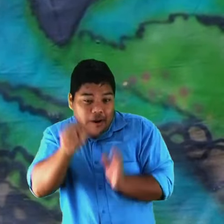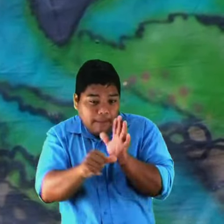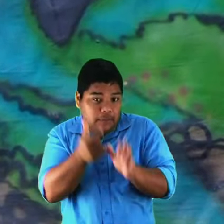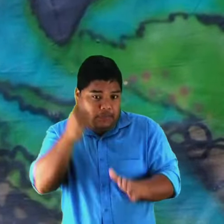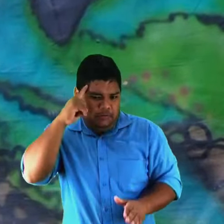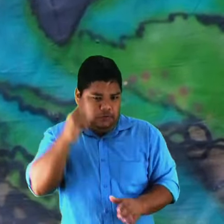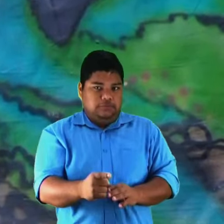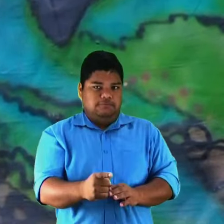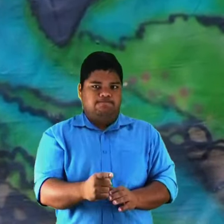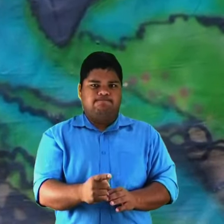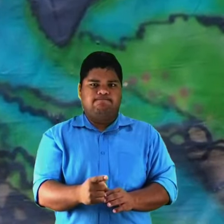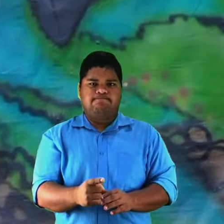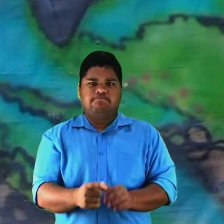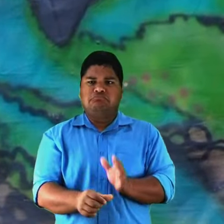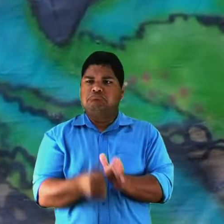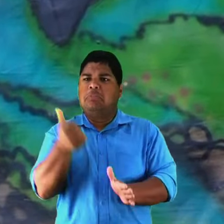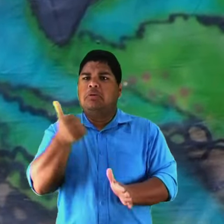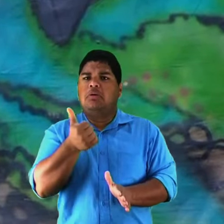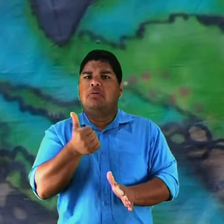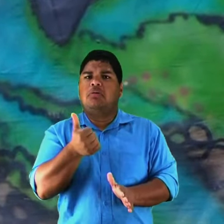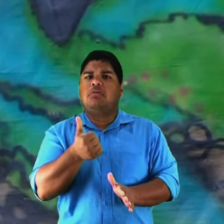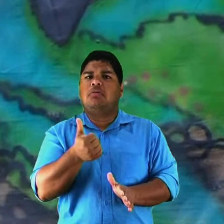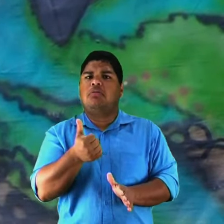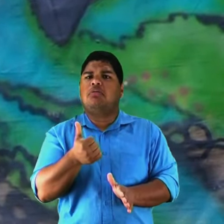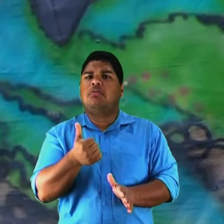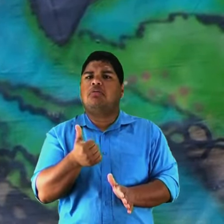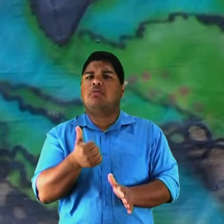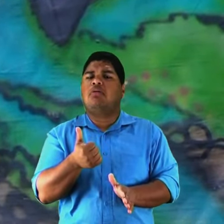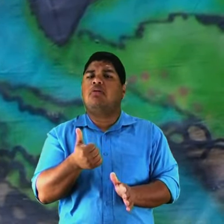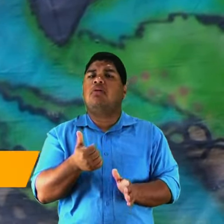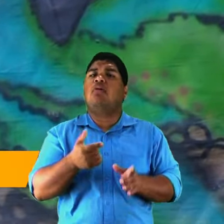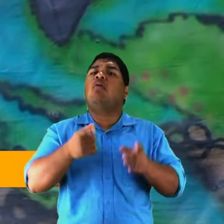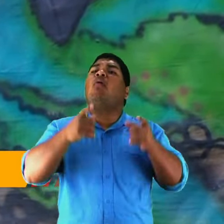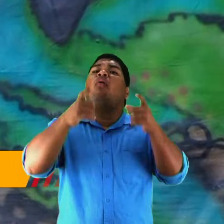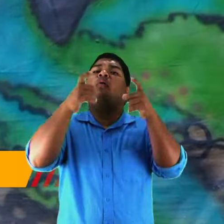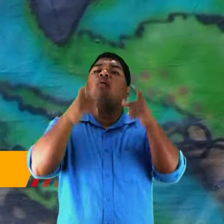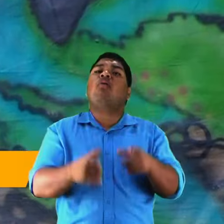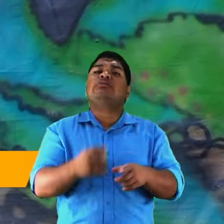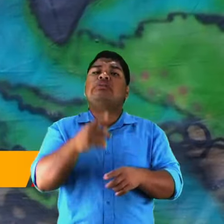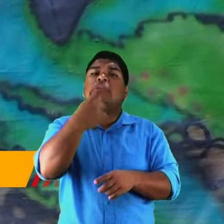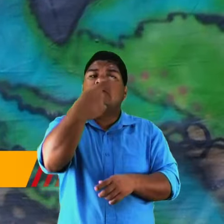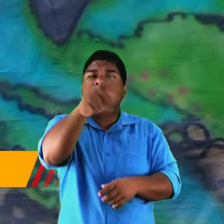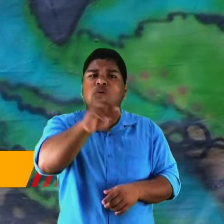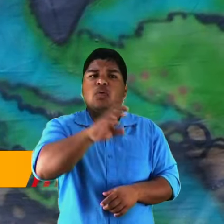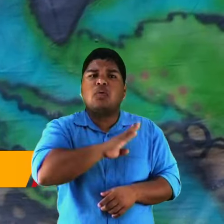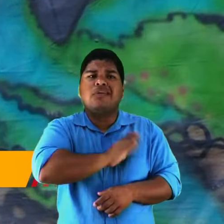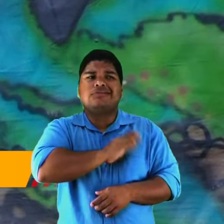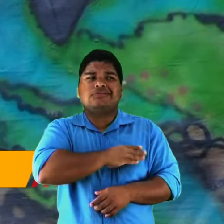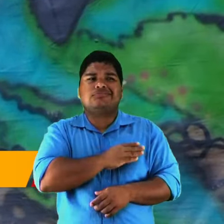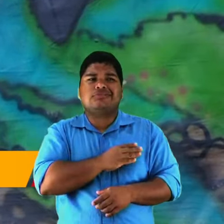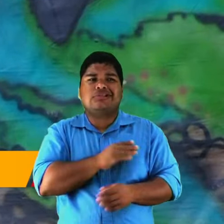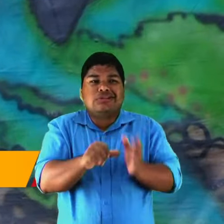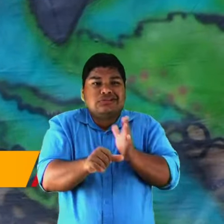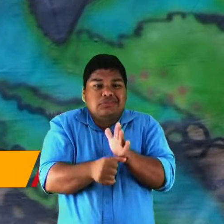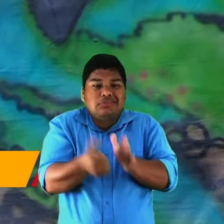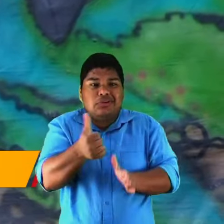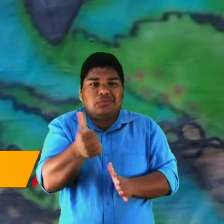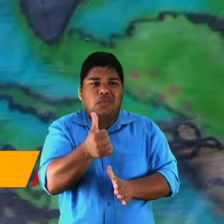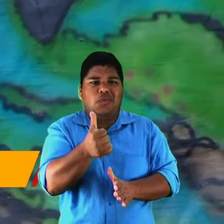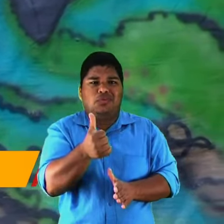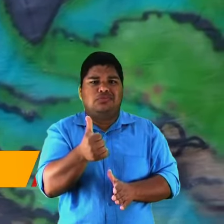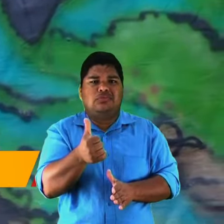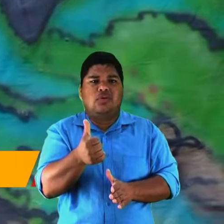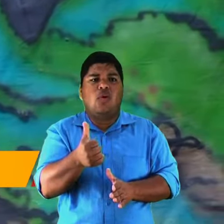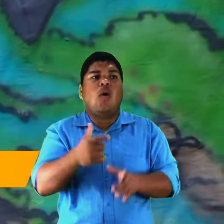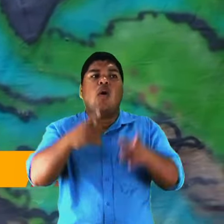uma pergunta: onde está o seu coração? Esse é o primeiro ponto. E uma pergunta: onde